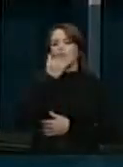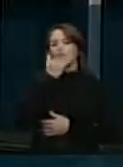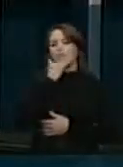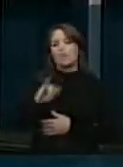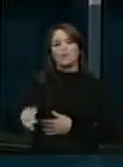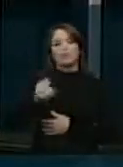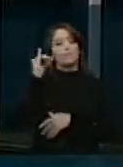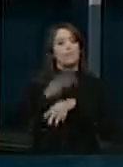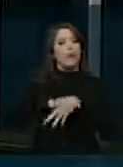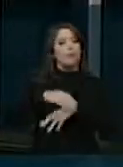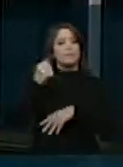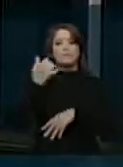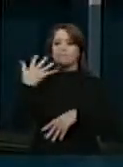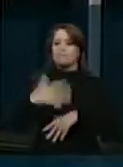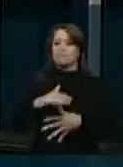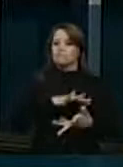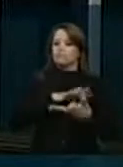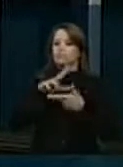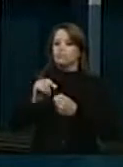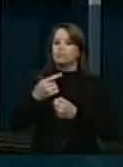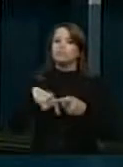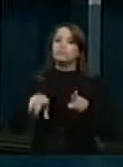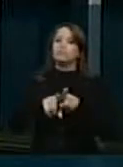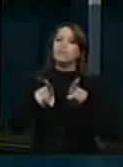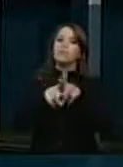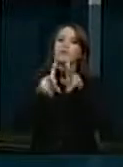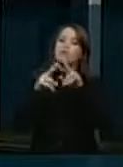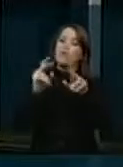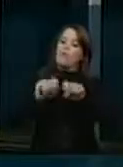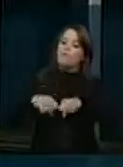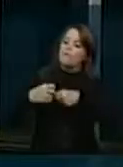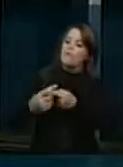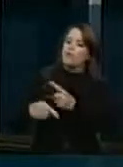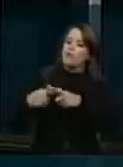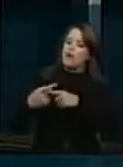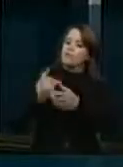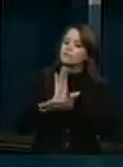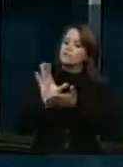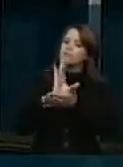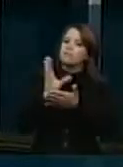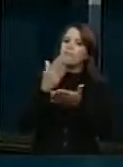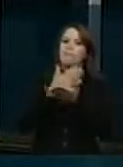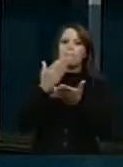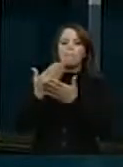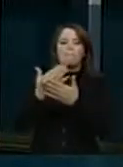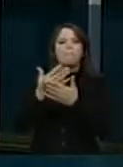praticamente do mundo, e também essa questão do reforço do financiamento, além da